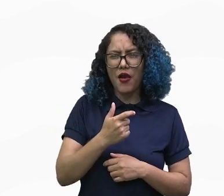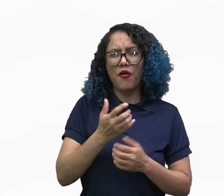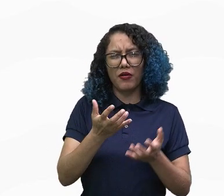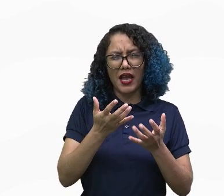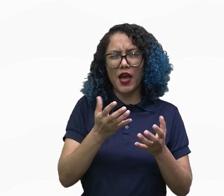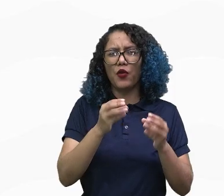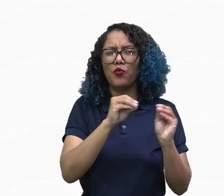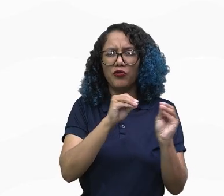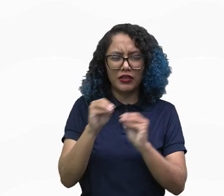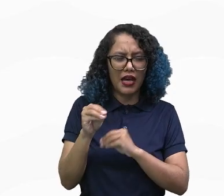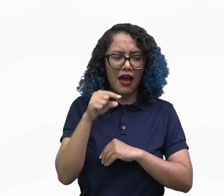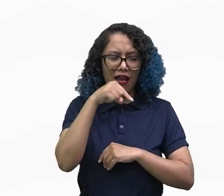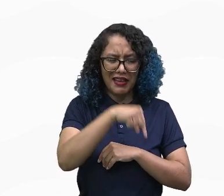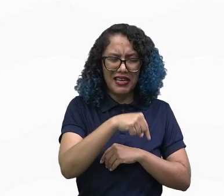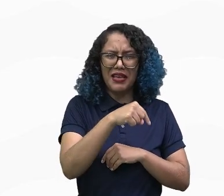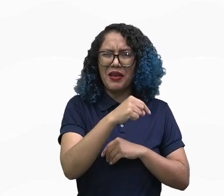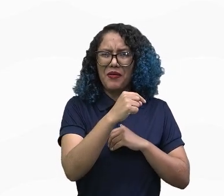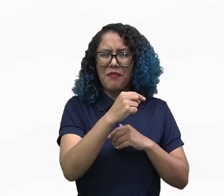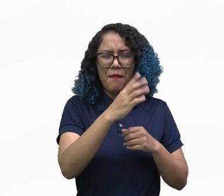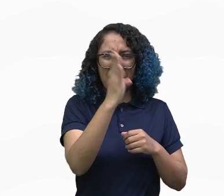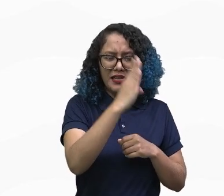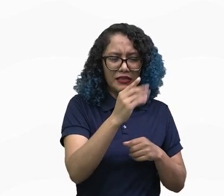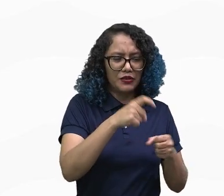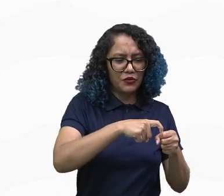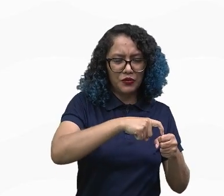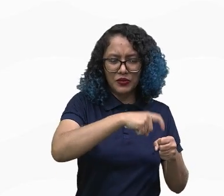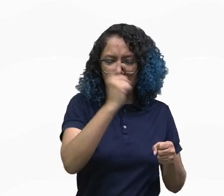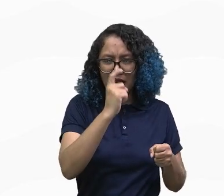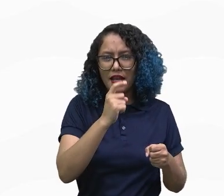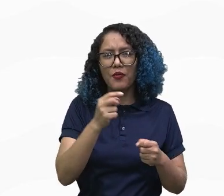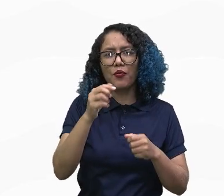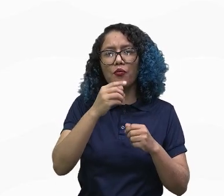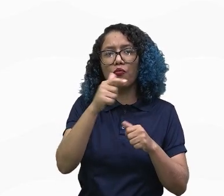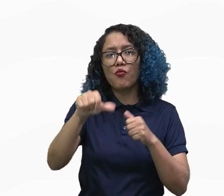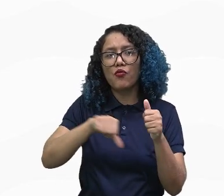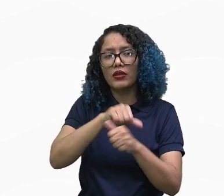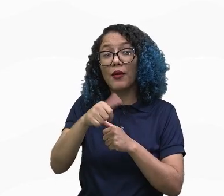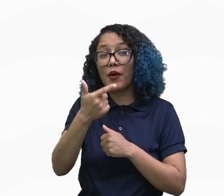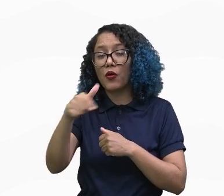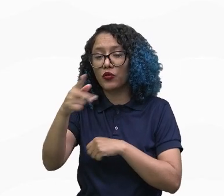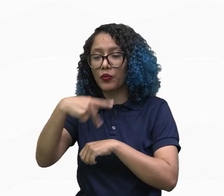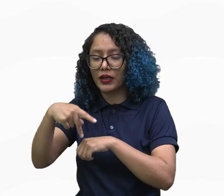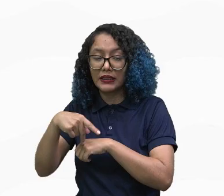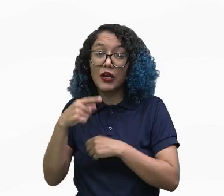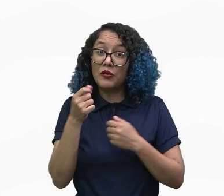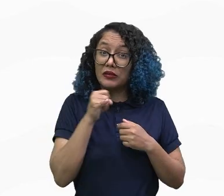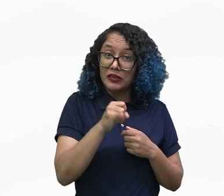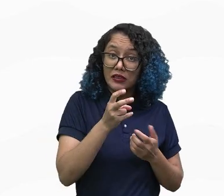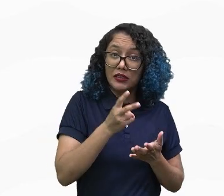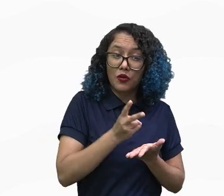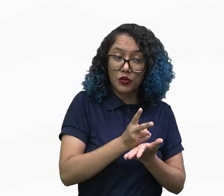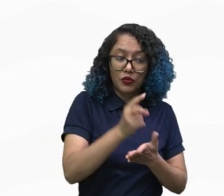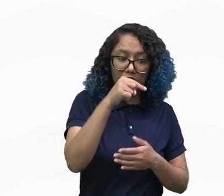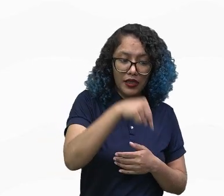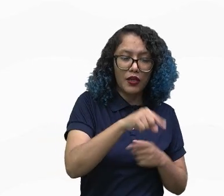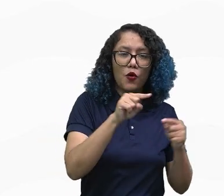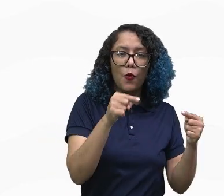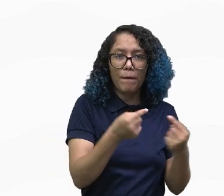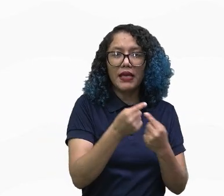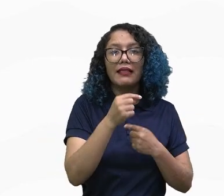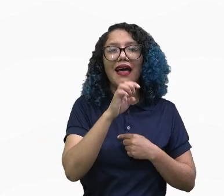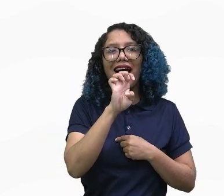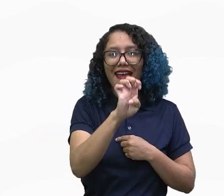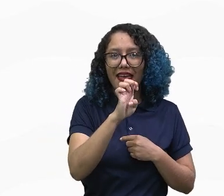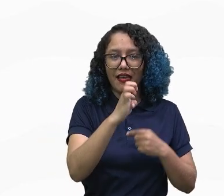Nova Zelândia. Eu ainda estou no Brasil, eu sou um emigrante. Eu saí do Brasil,